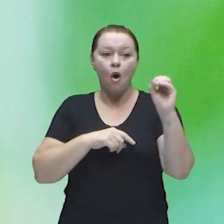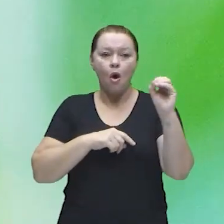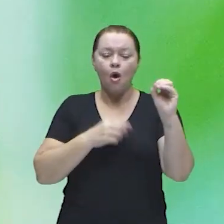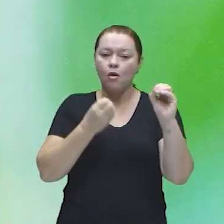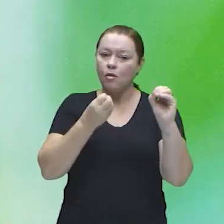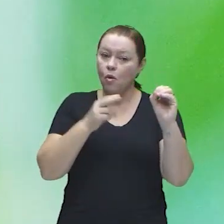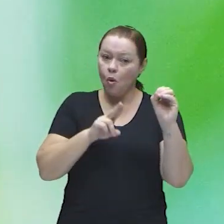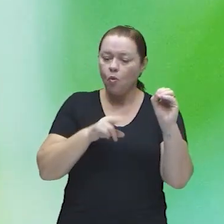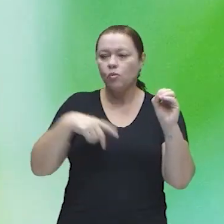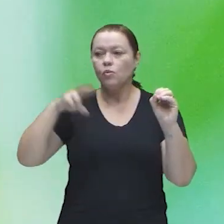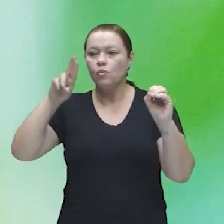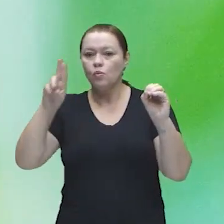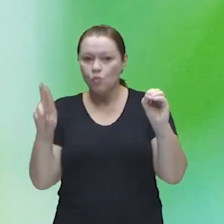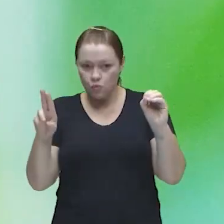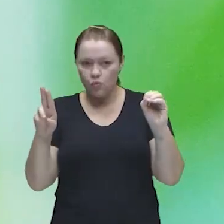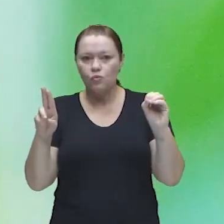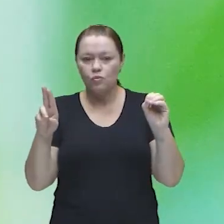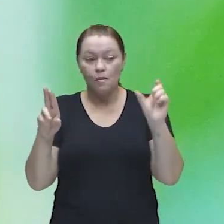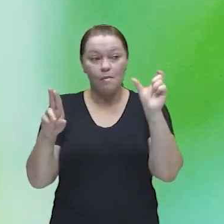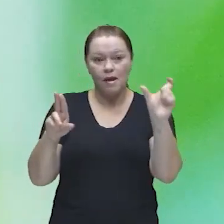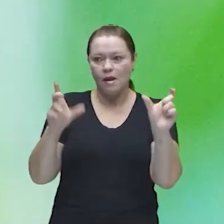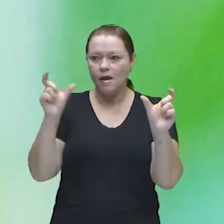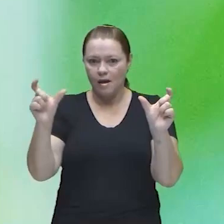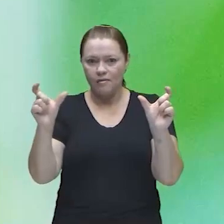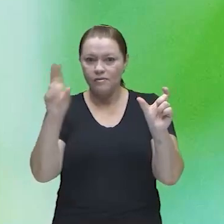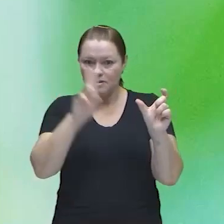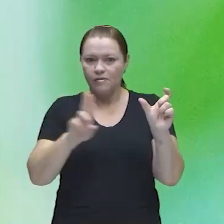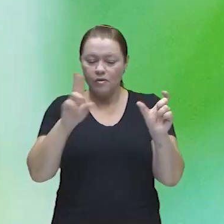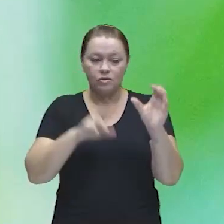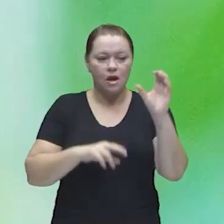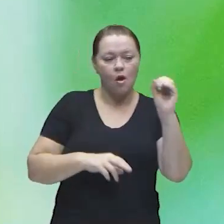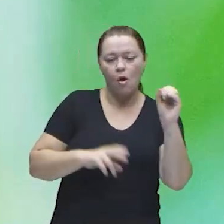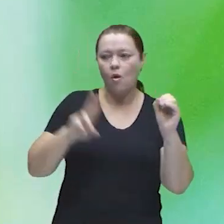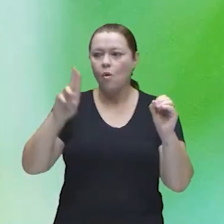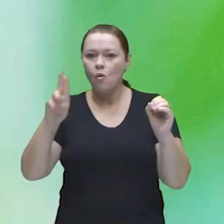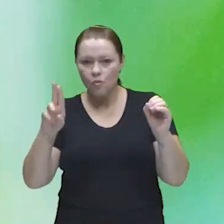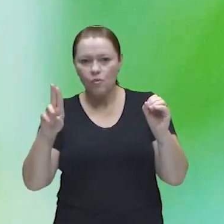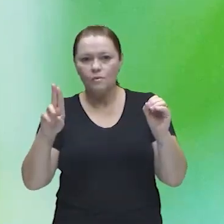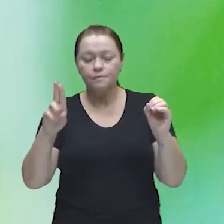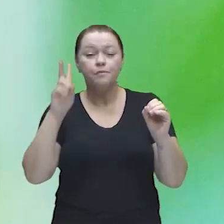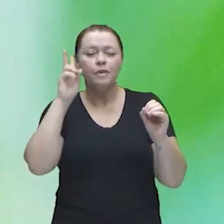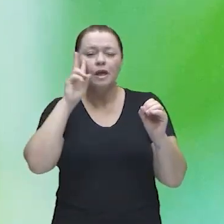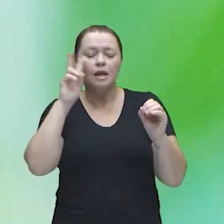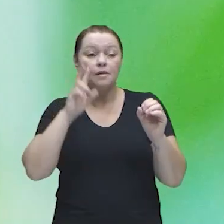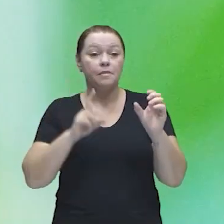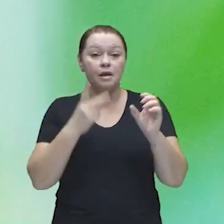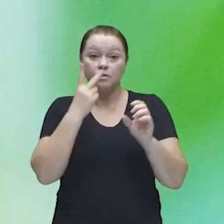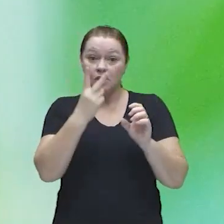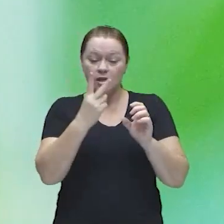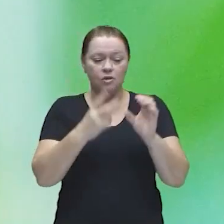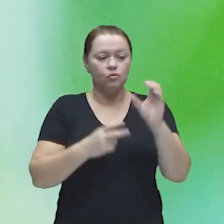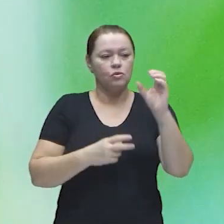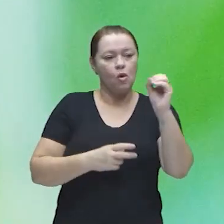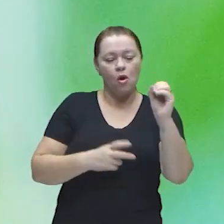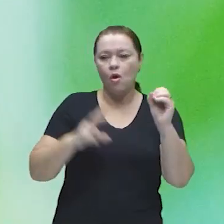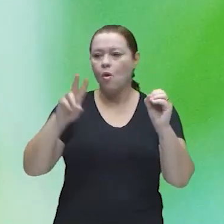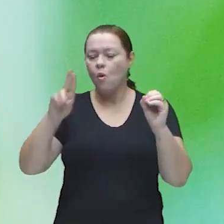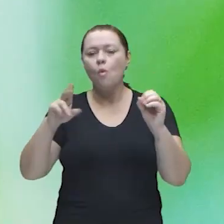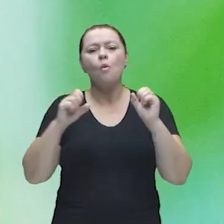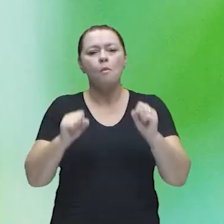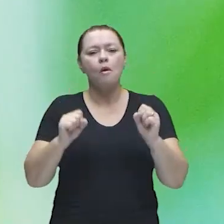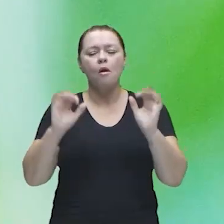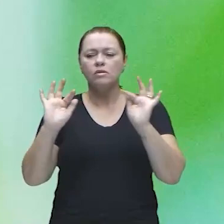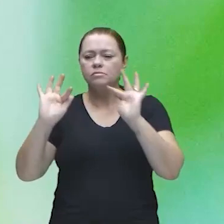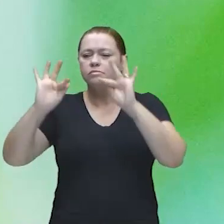U. Lembrando que essas duas letras, o O e o U, podem aparecer no final da